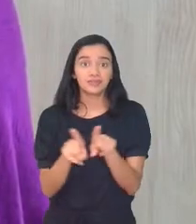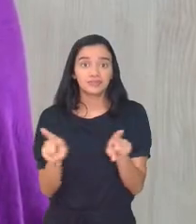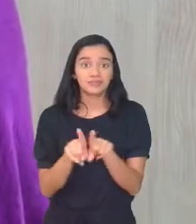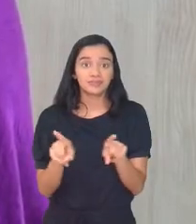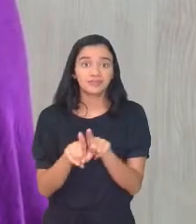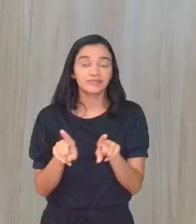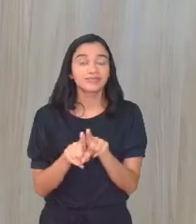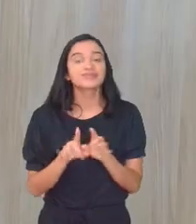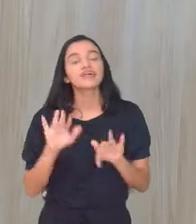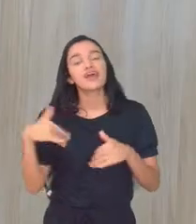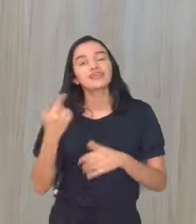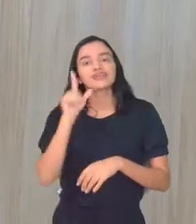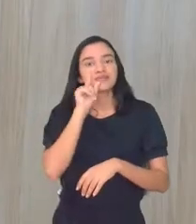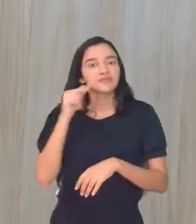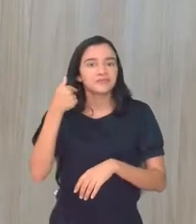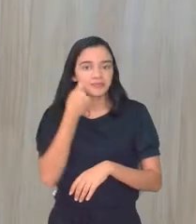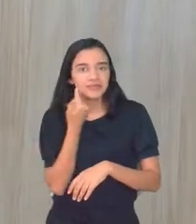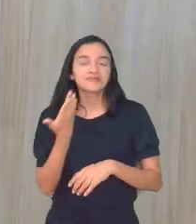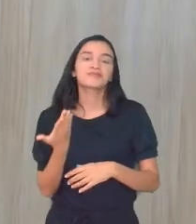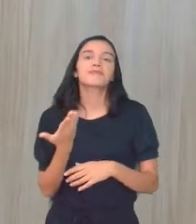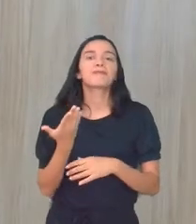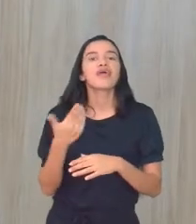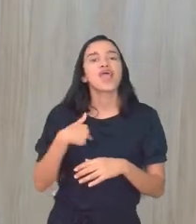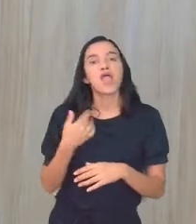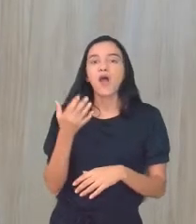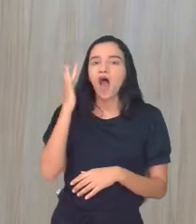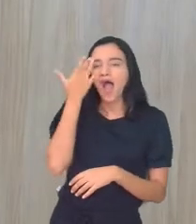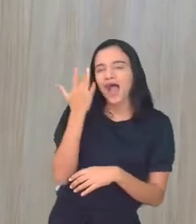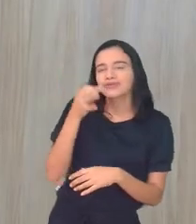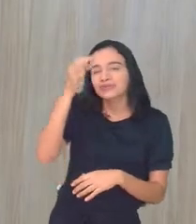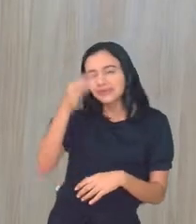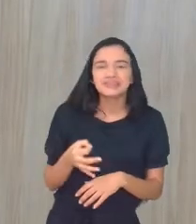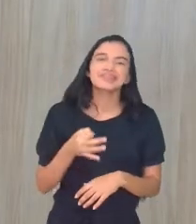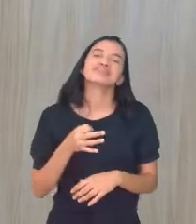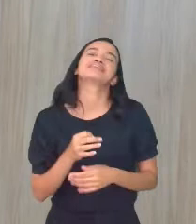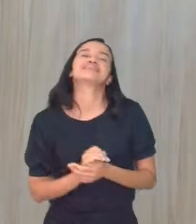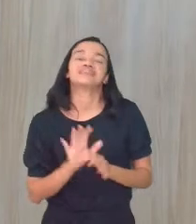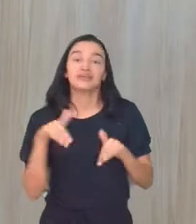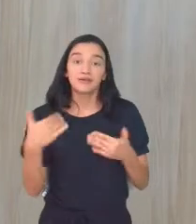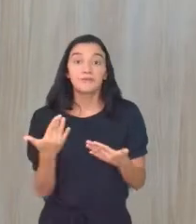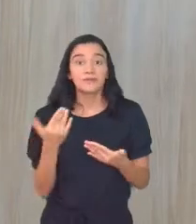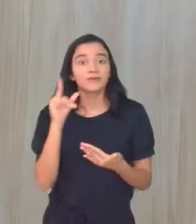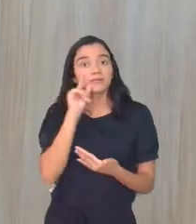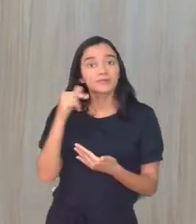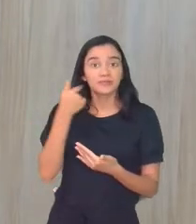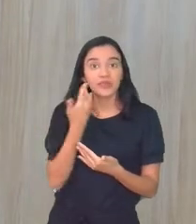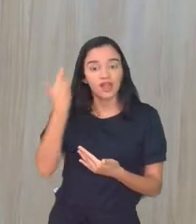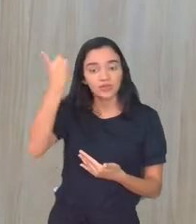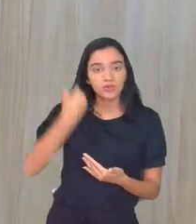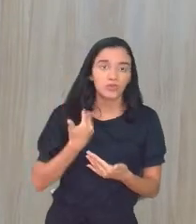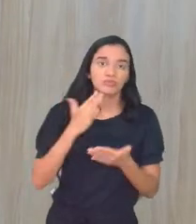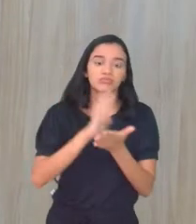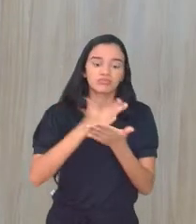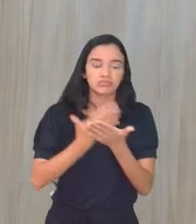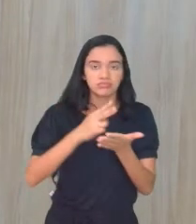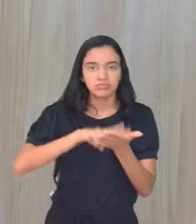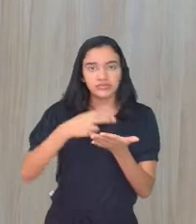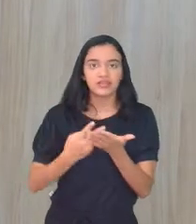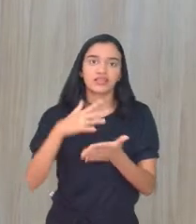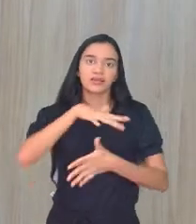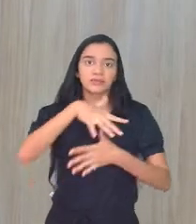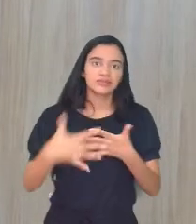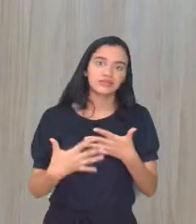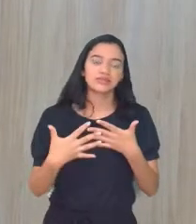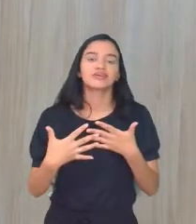a Midian. Eu acho que acertei. É isso Acertou. mesmo. Midian, nossa intérprete de Libras